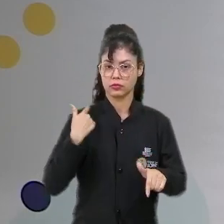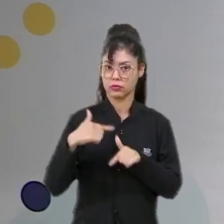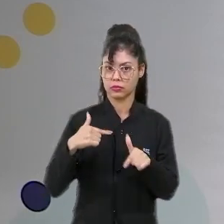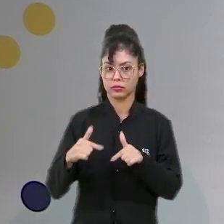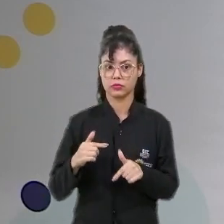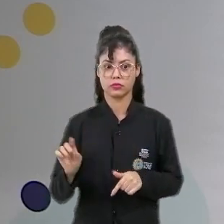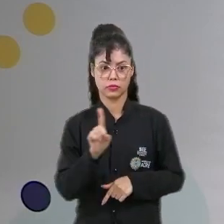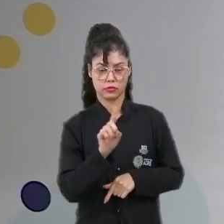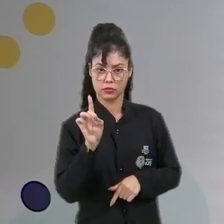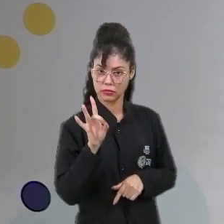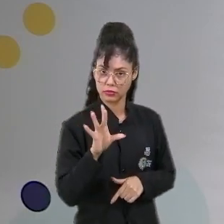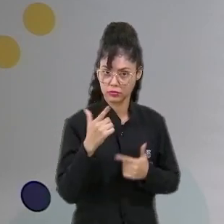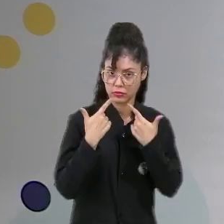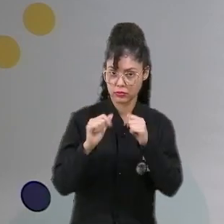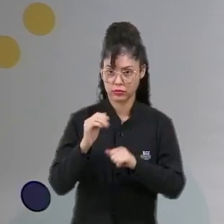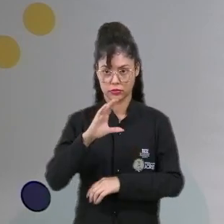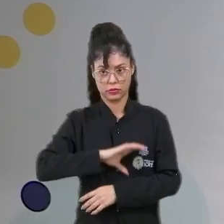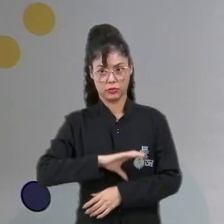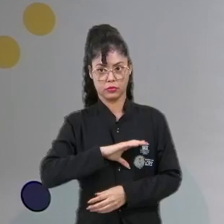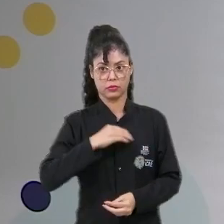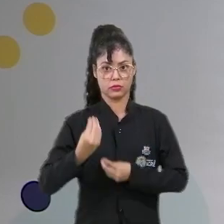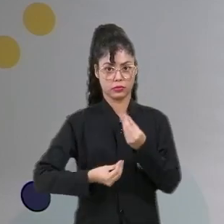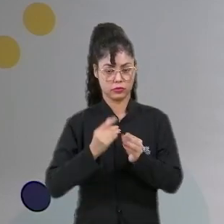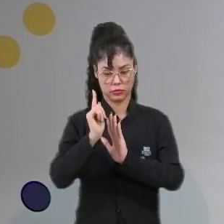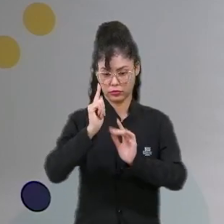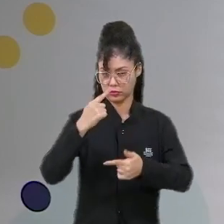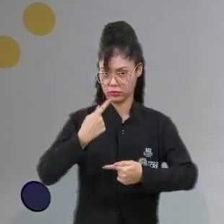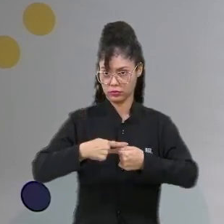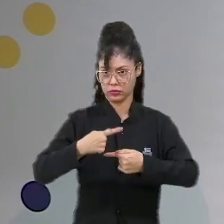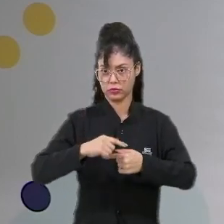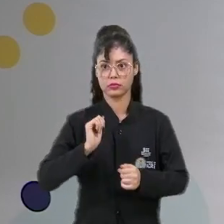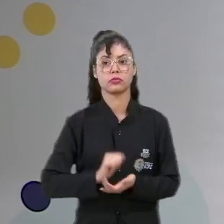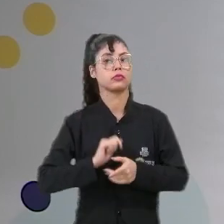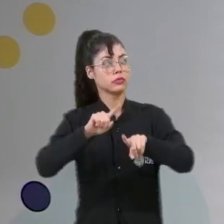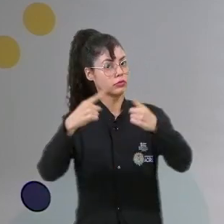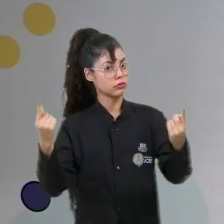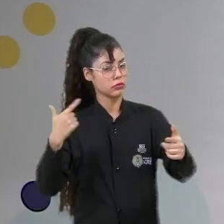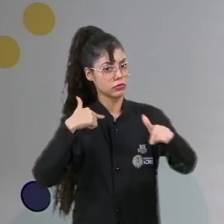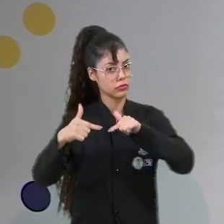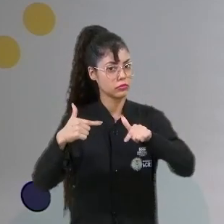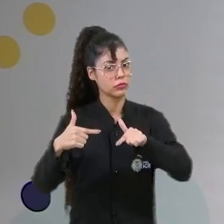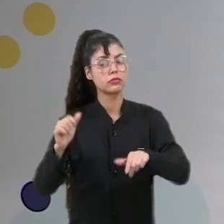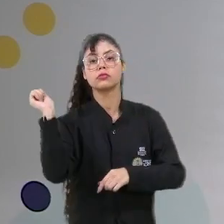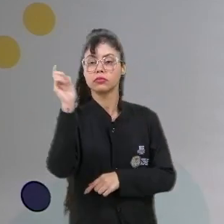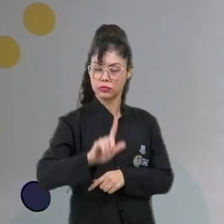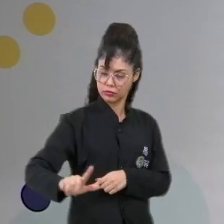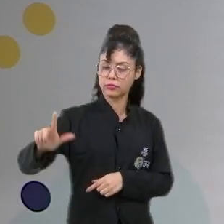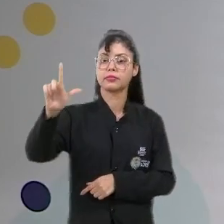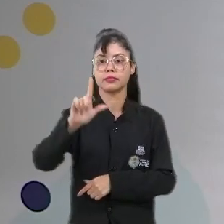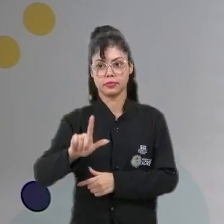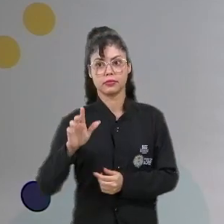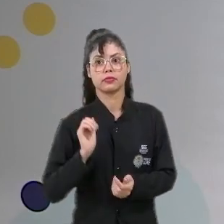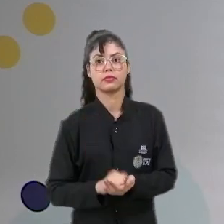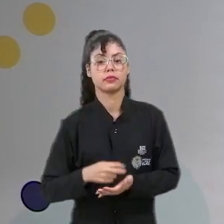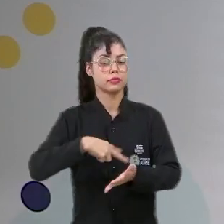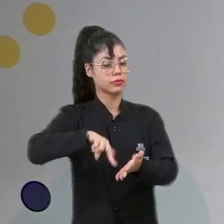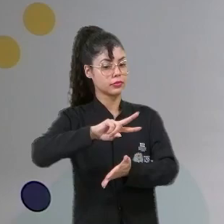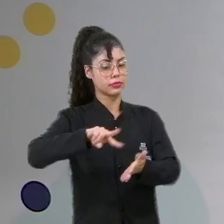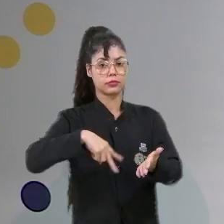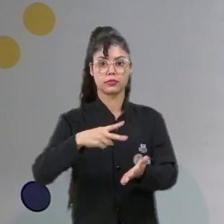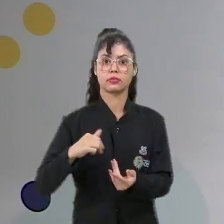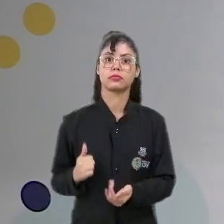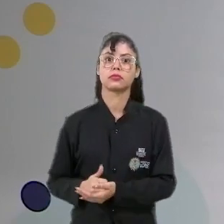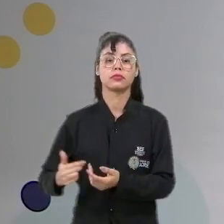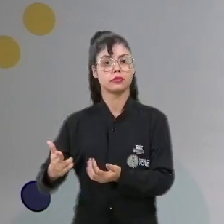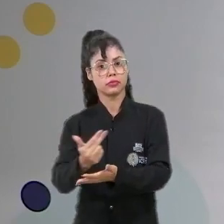não apenas a língua portuguesa, gramática, mas vai trabalhar a literatura, a dança, as